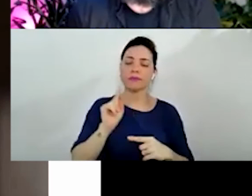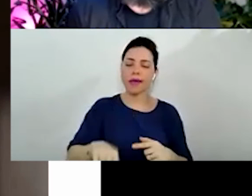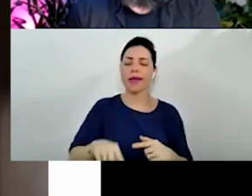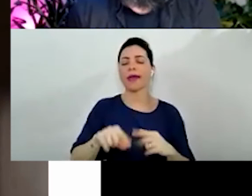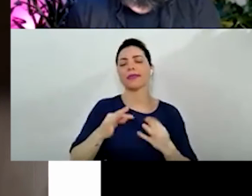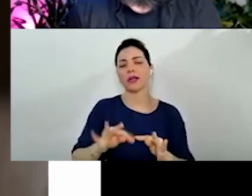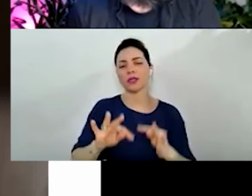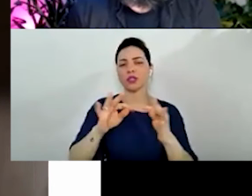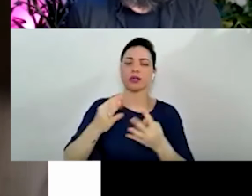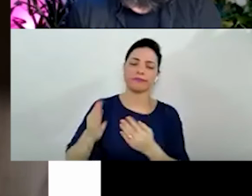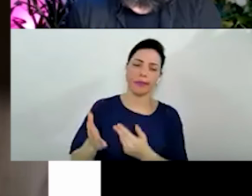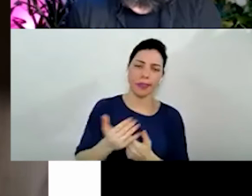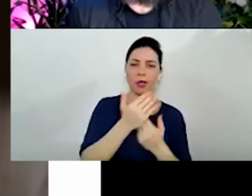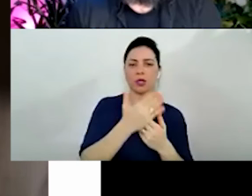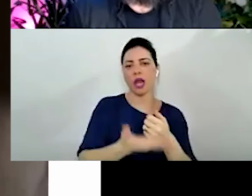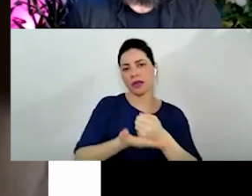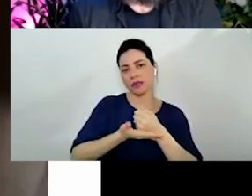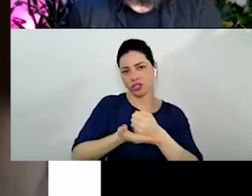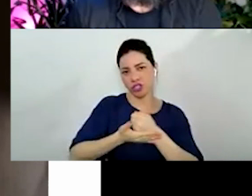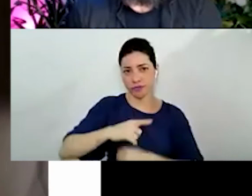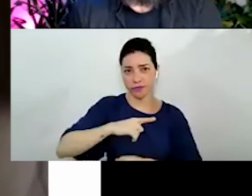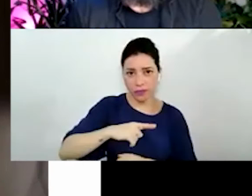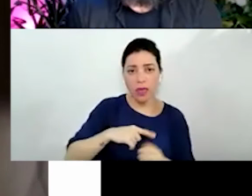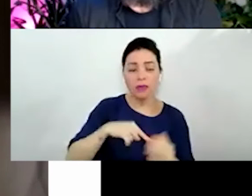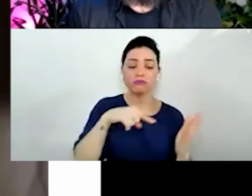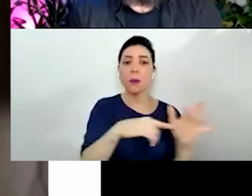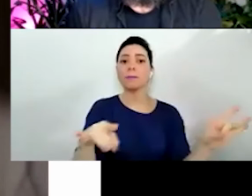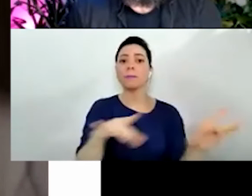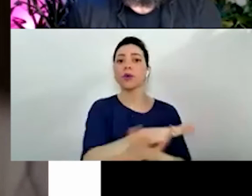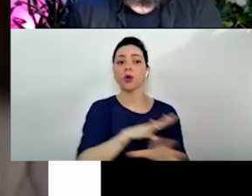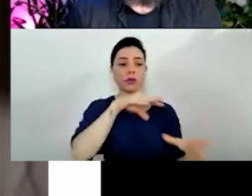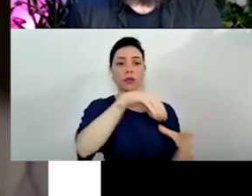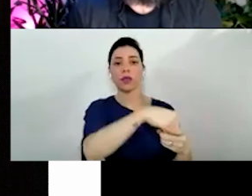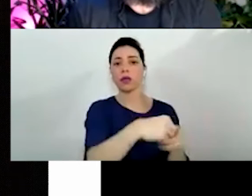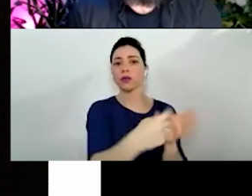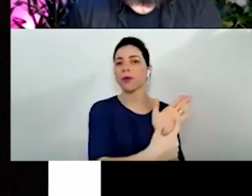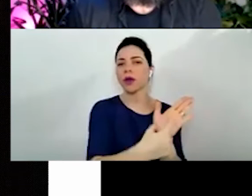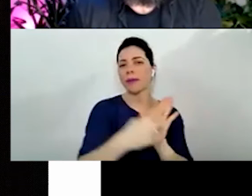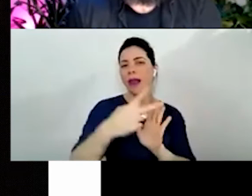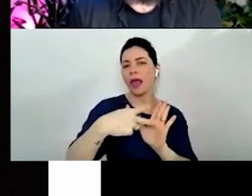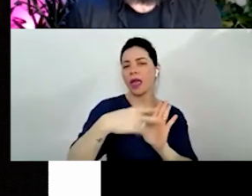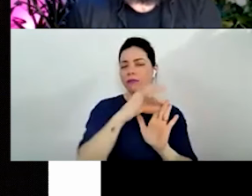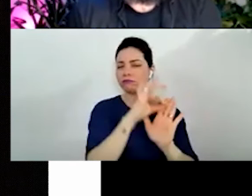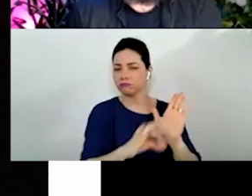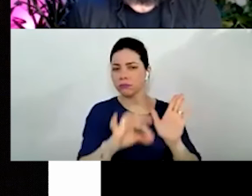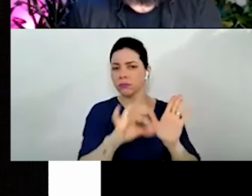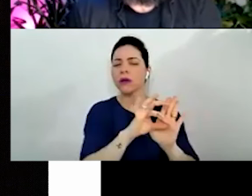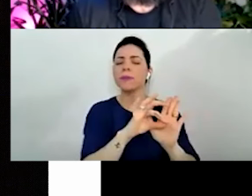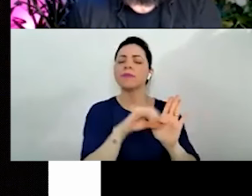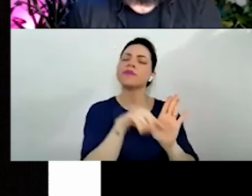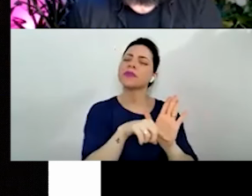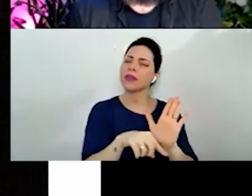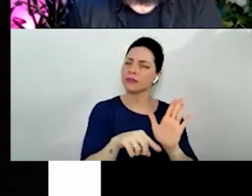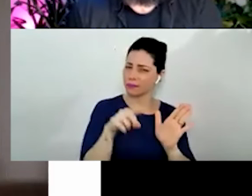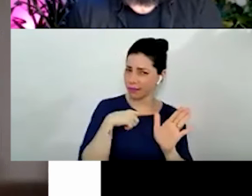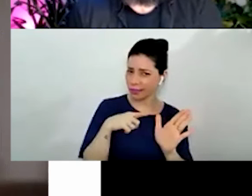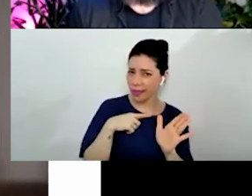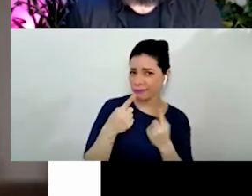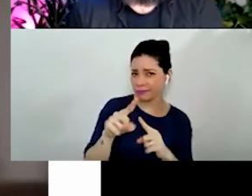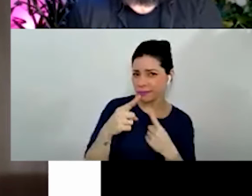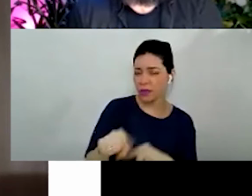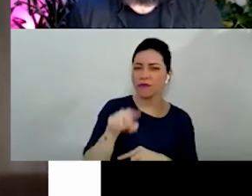leitor de telas Ele lê as informações para ele e ele não precisa enxergar Daí vem a provocação Será que você designer quando